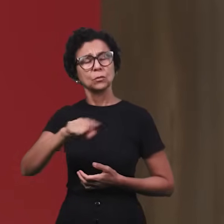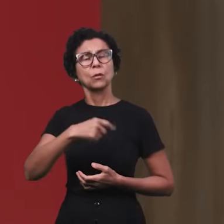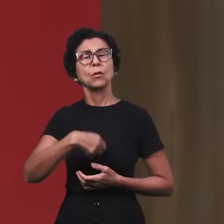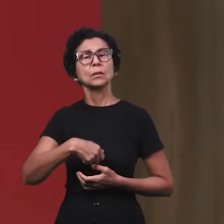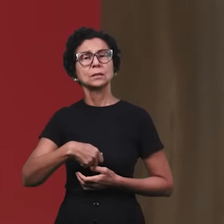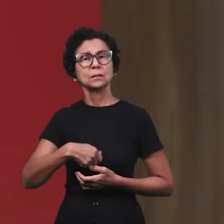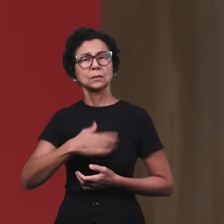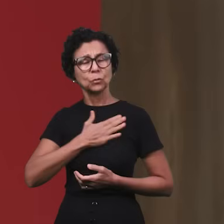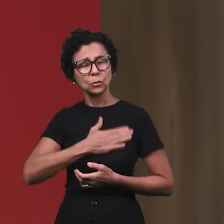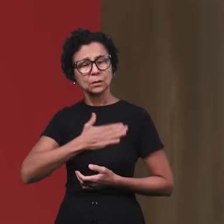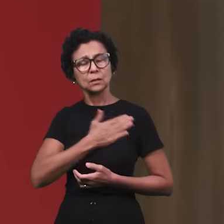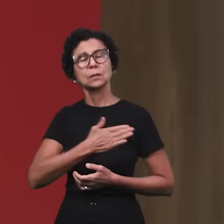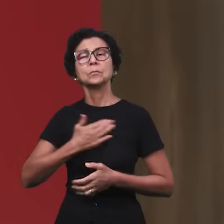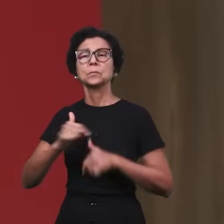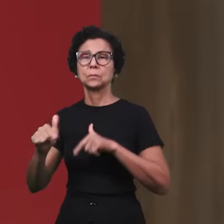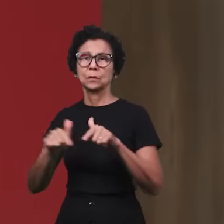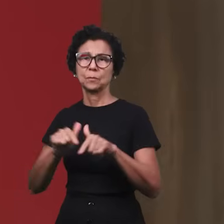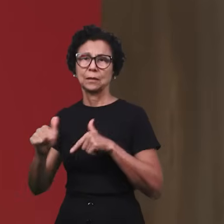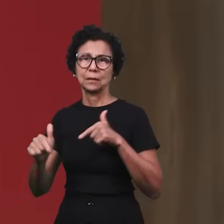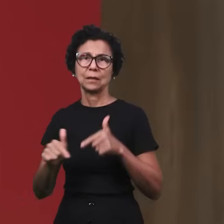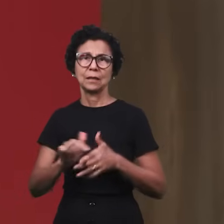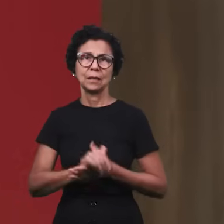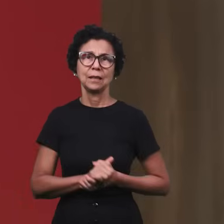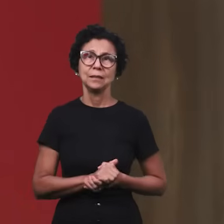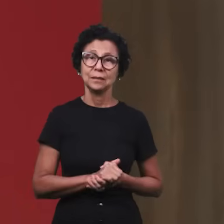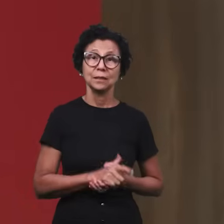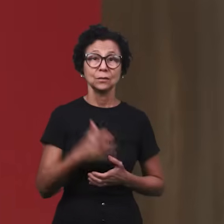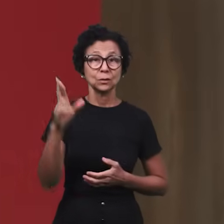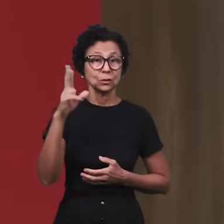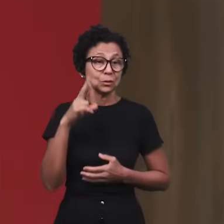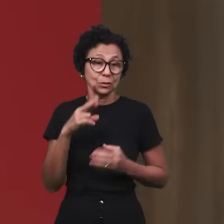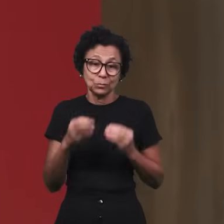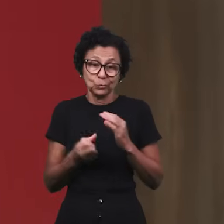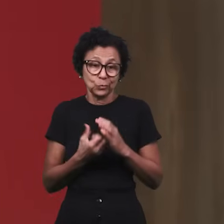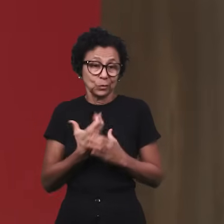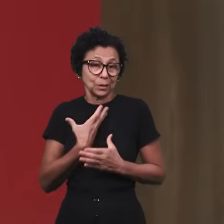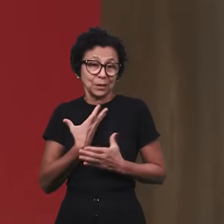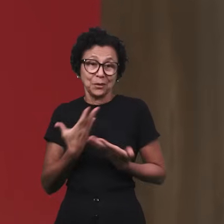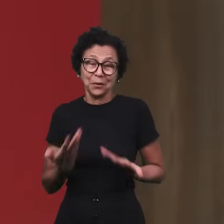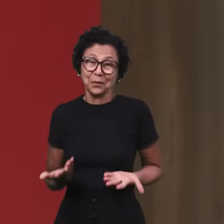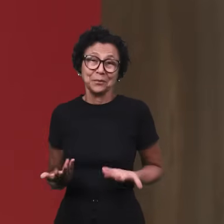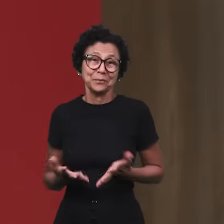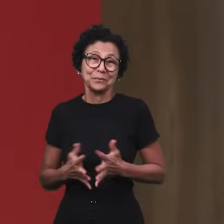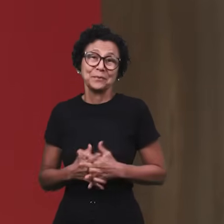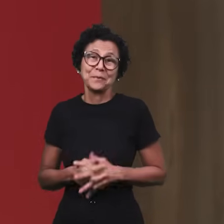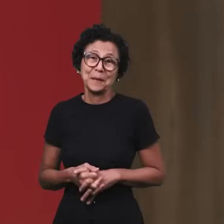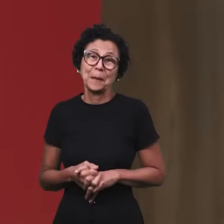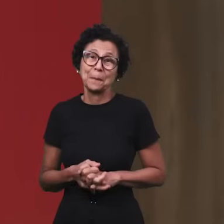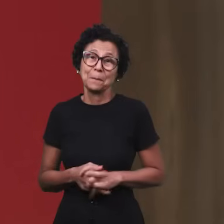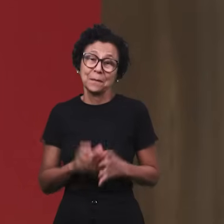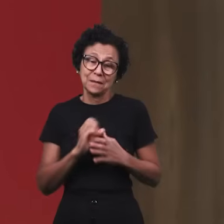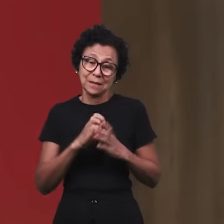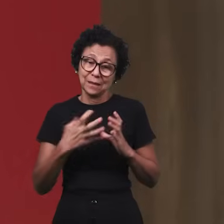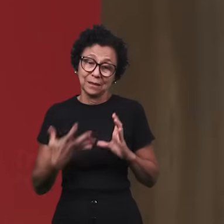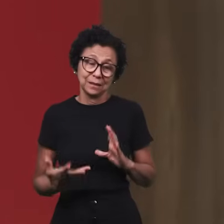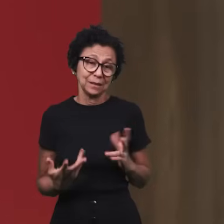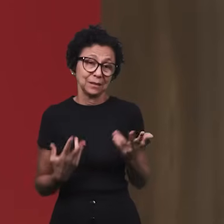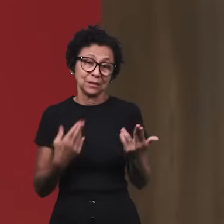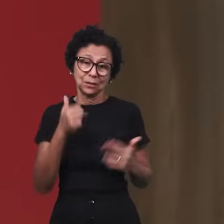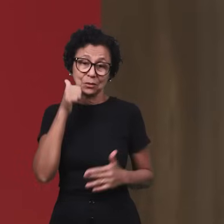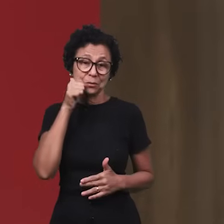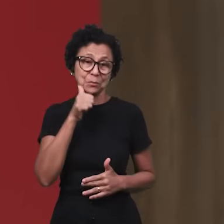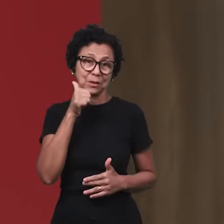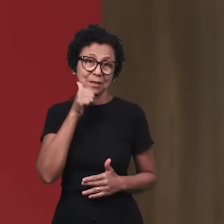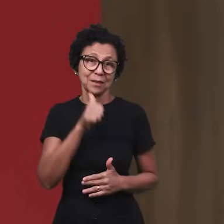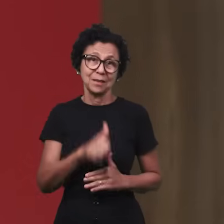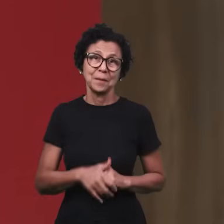né? que é própria da mulher e que o Senhor nos fez assim. E que nós tenhamos cada vez